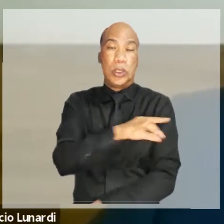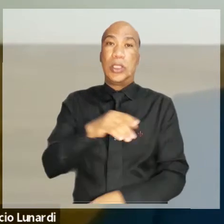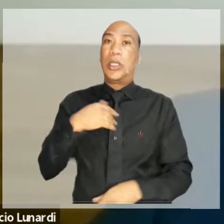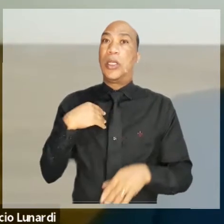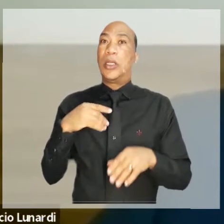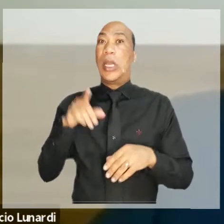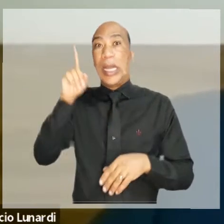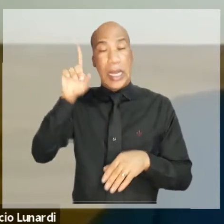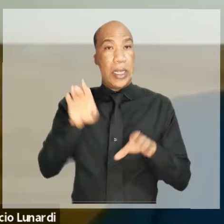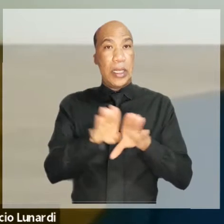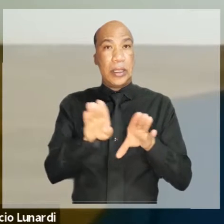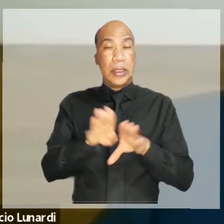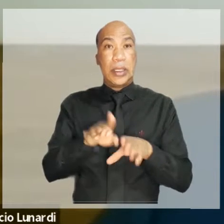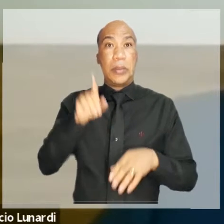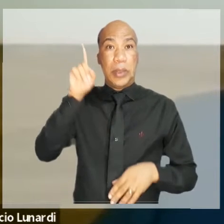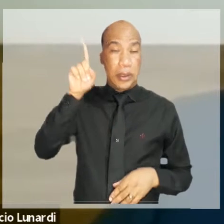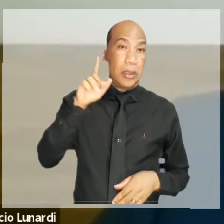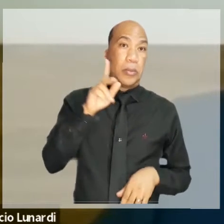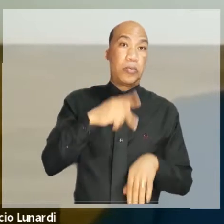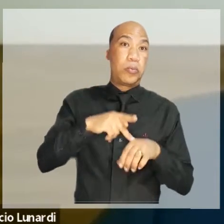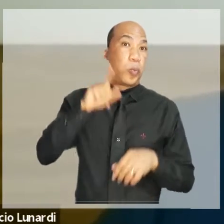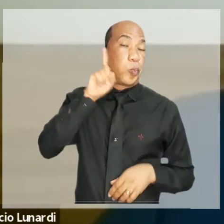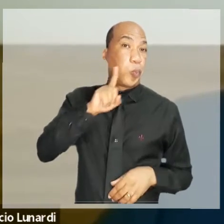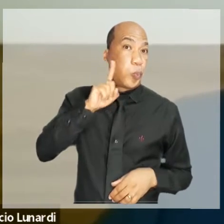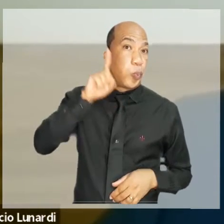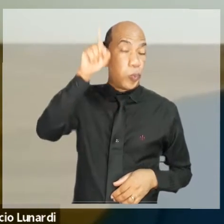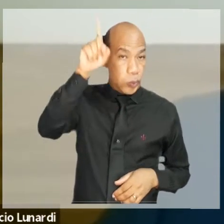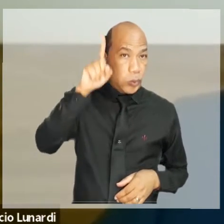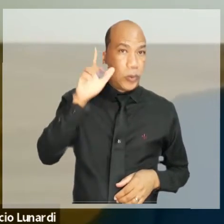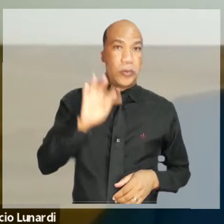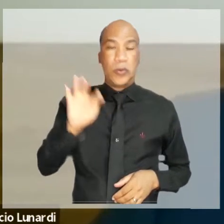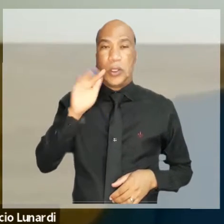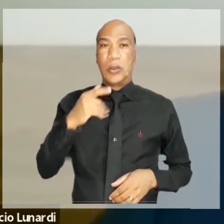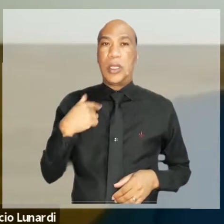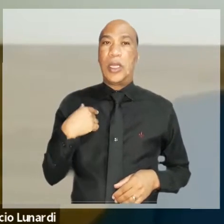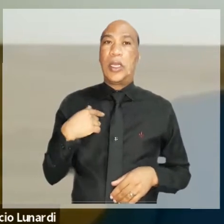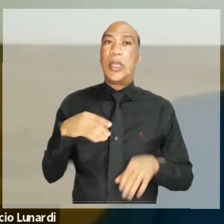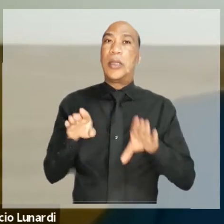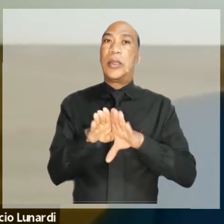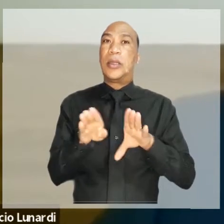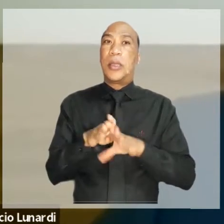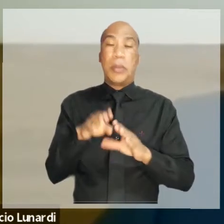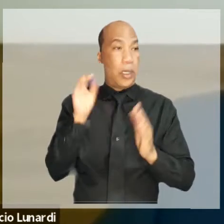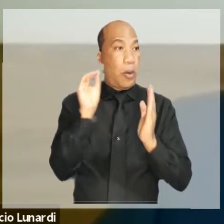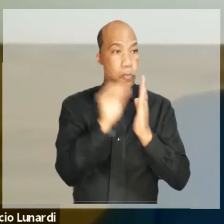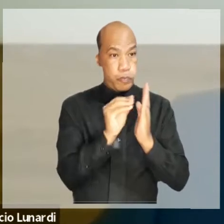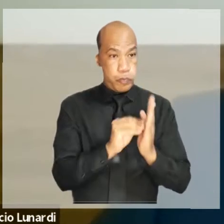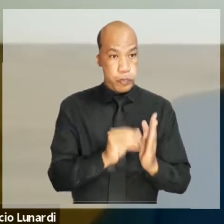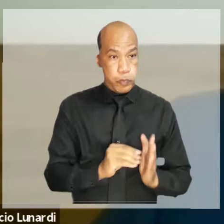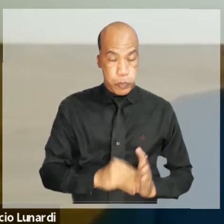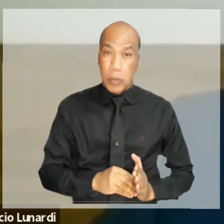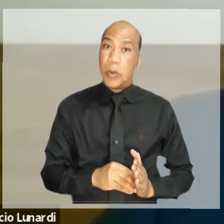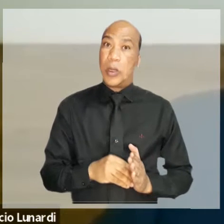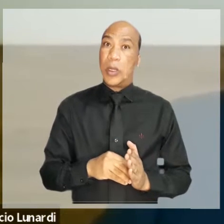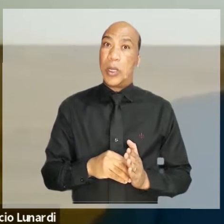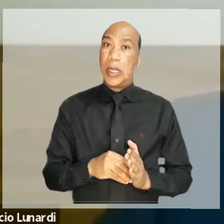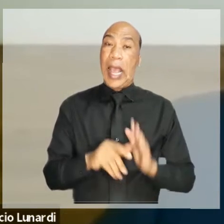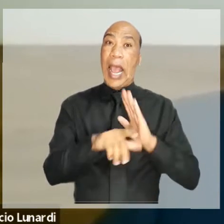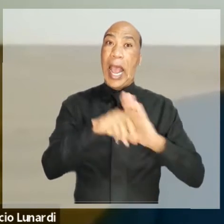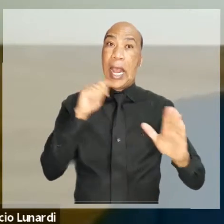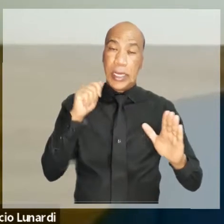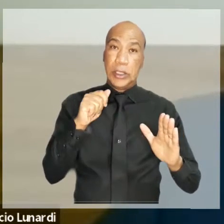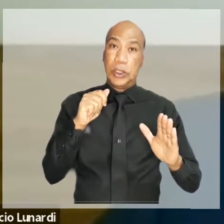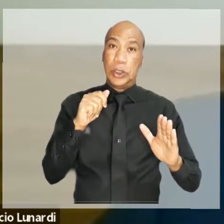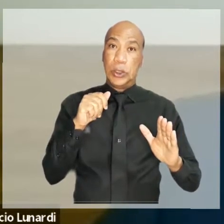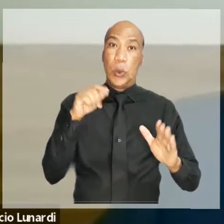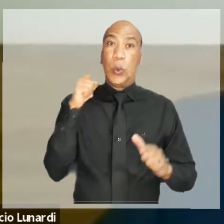e representante do MIT Lab no Brasil, é colunista da Folha de São Paulo, aliás, leio todos os seus artigos, ou quase todos, né, e também da revista